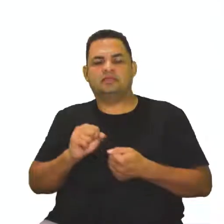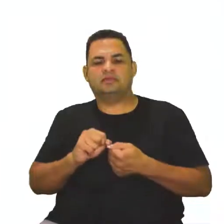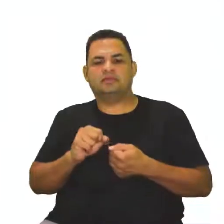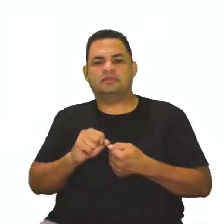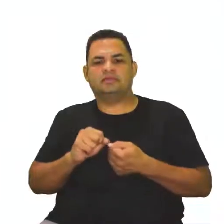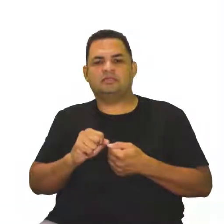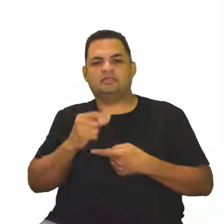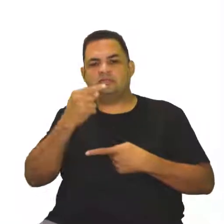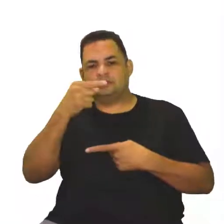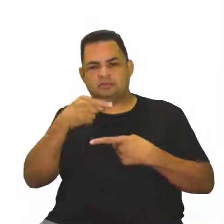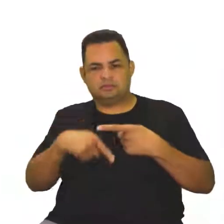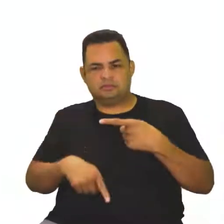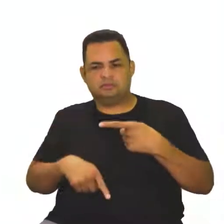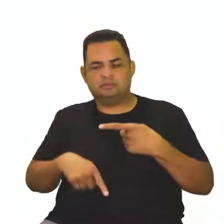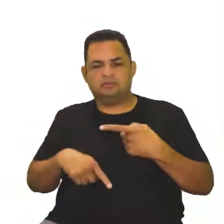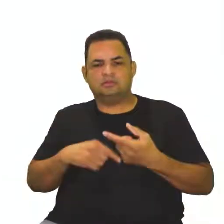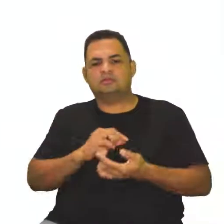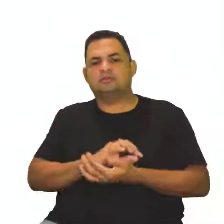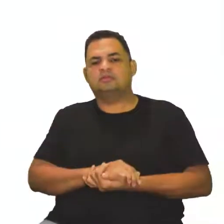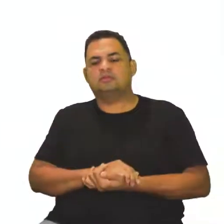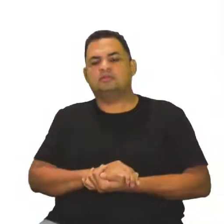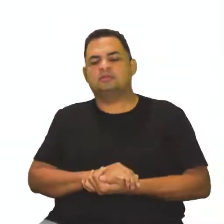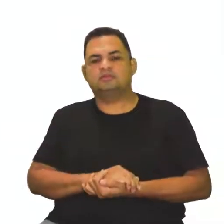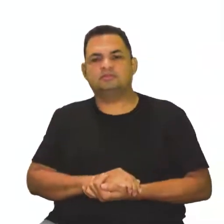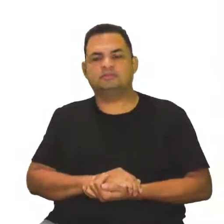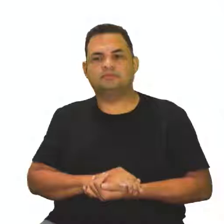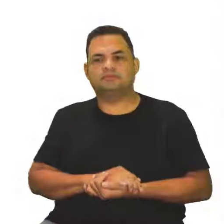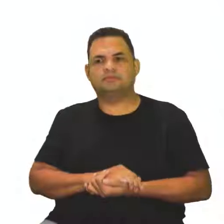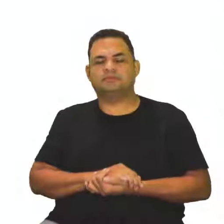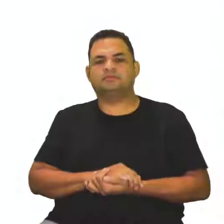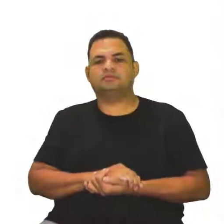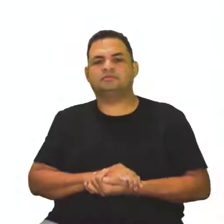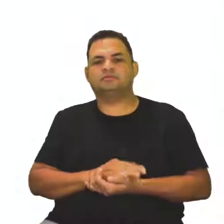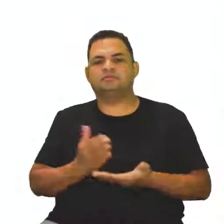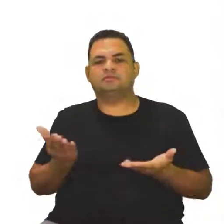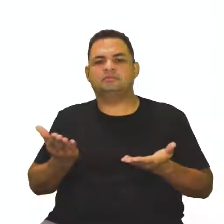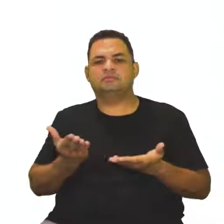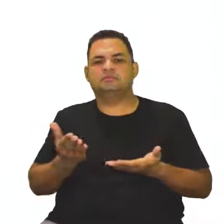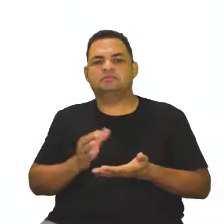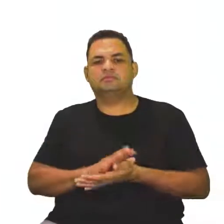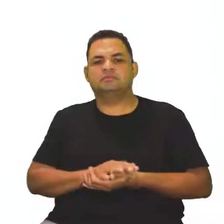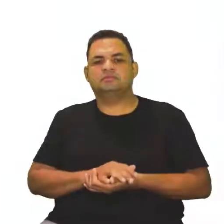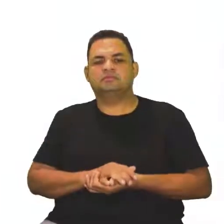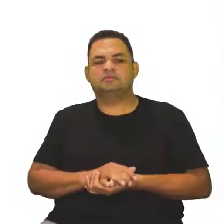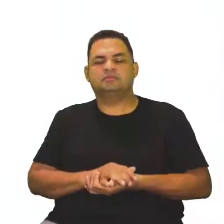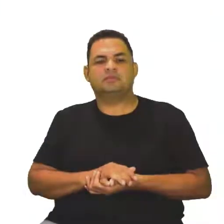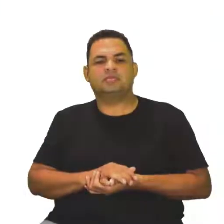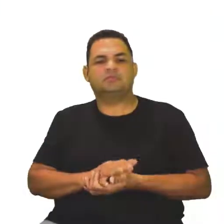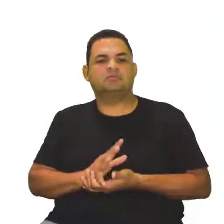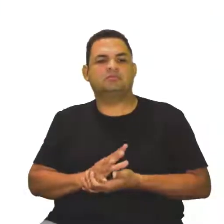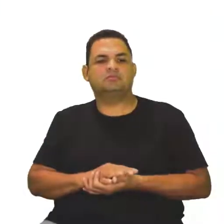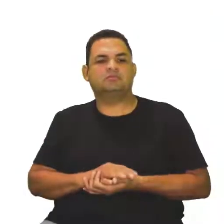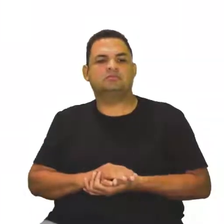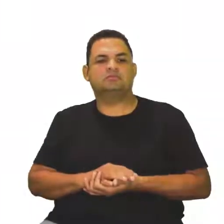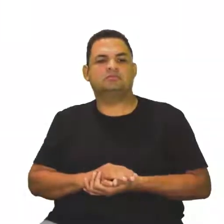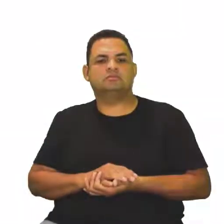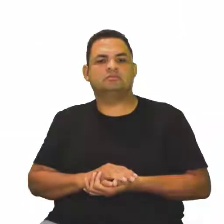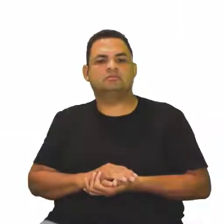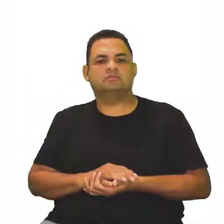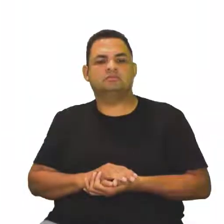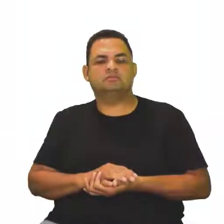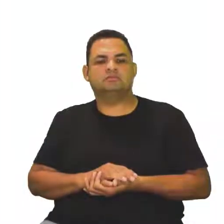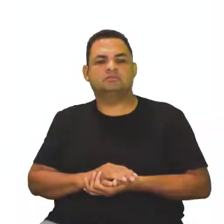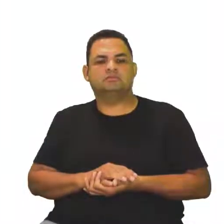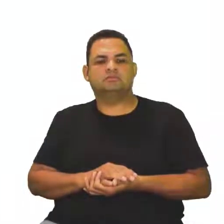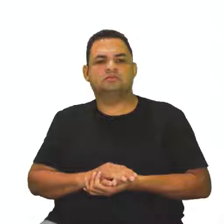divisão, ok? E ali, agora eu vou deixar o que tá mais bonitinho, né? Que é o do slide.